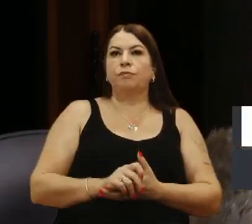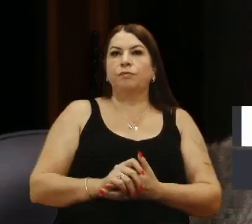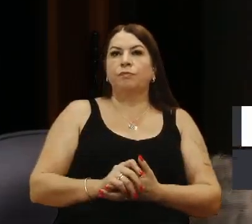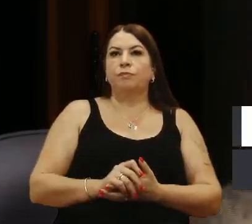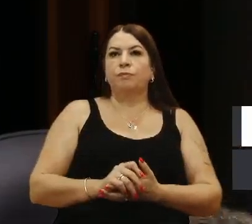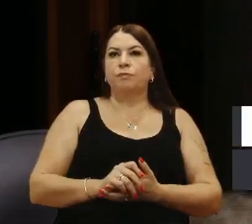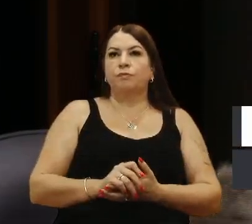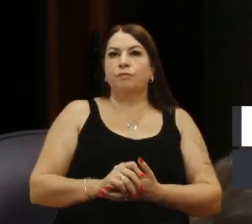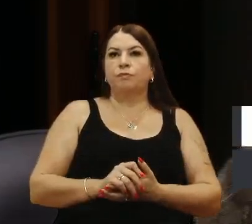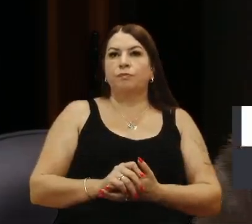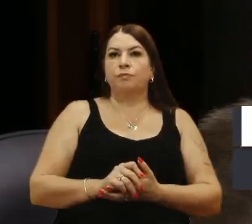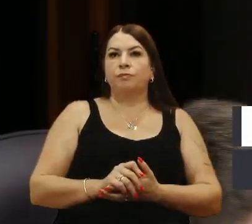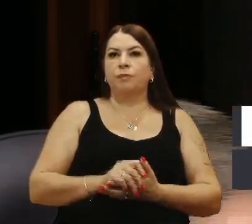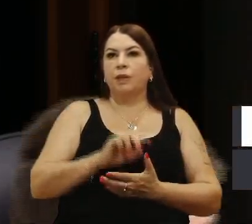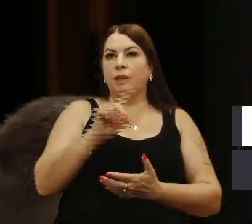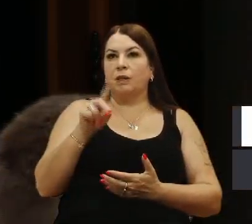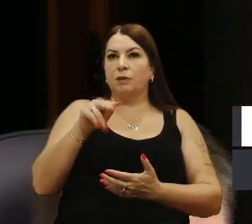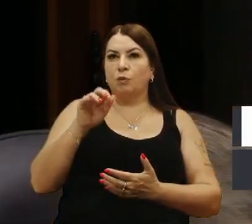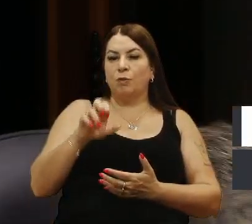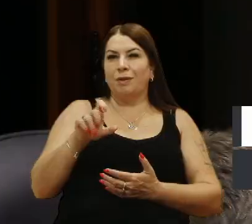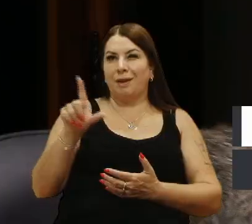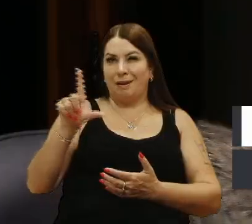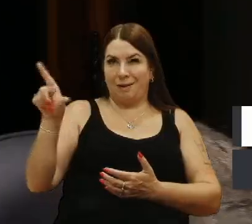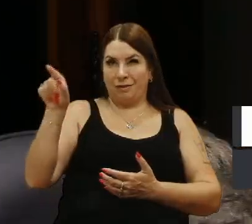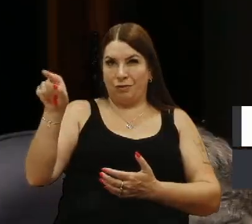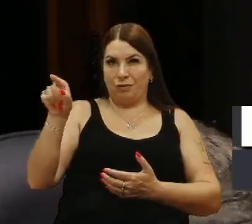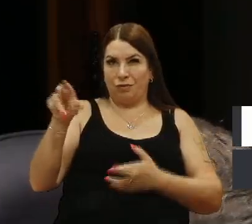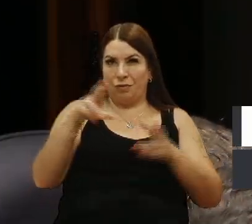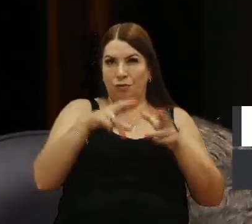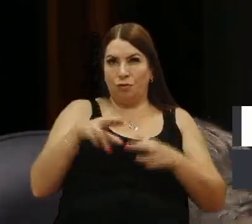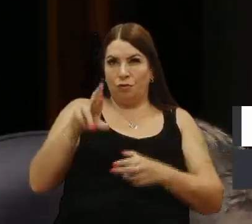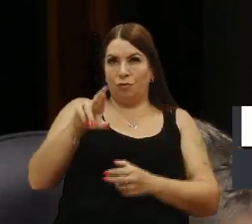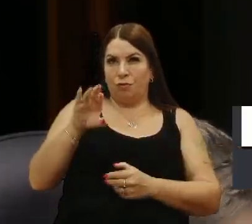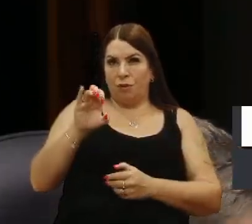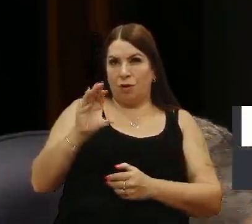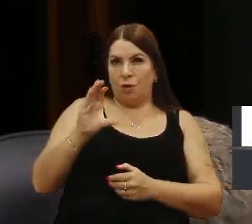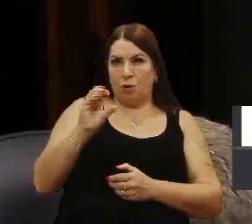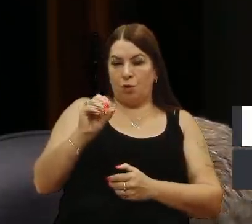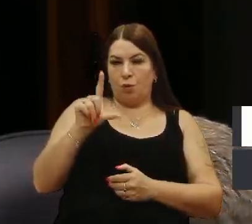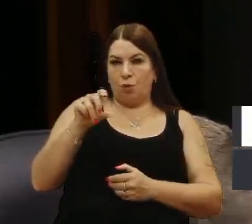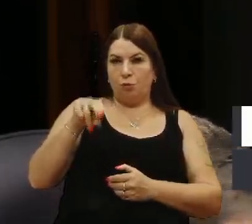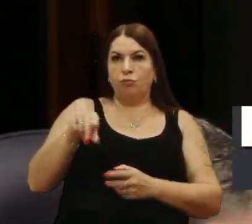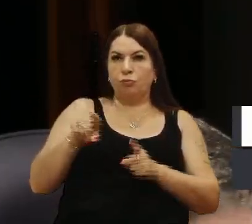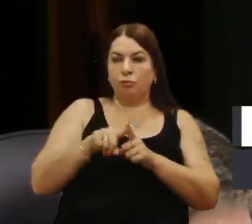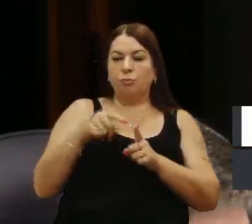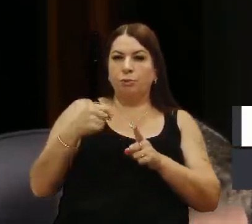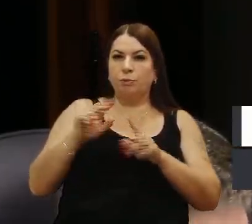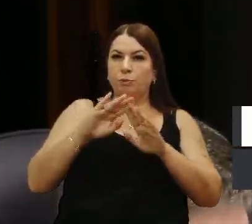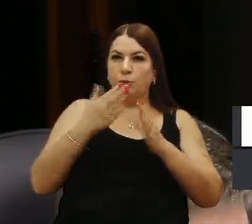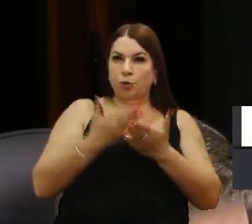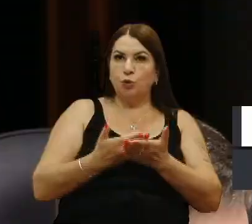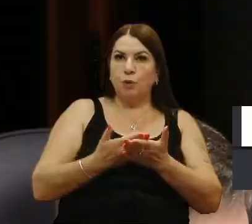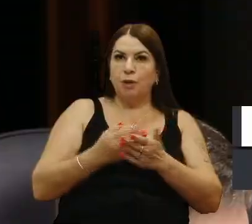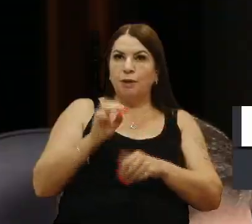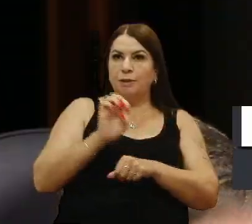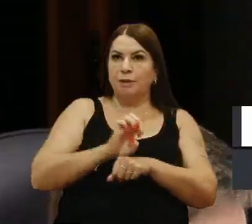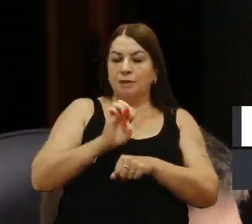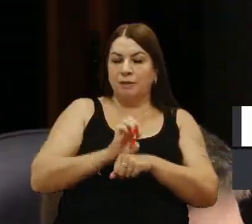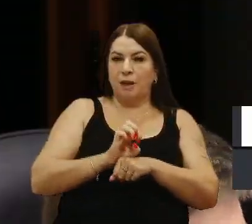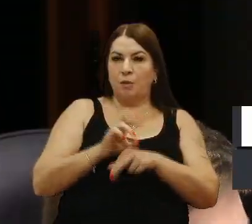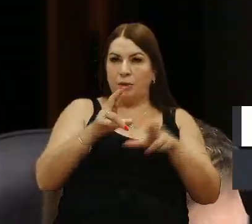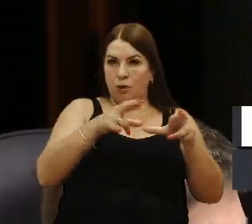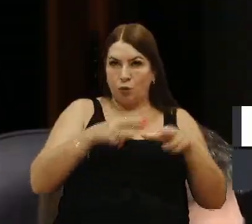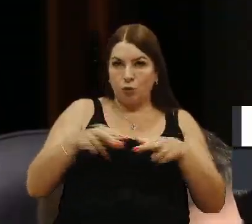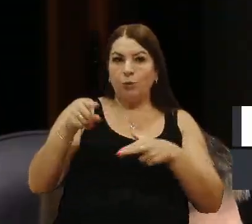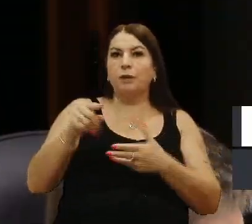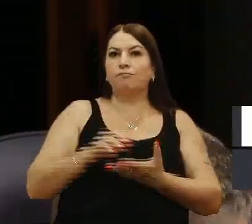que é na Zona Leste, lá na região do Reolon. Nós precisamos de uma escola estadual na região do